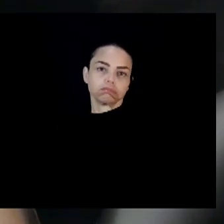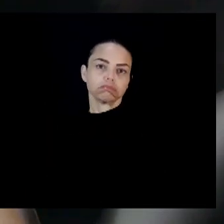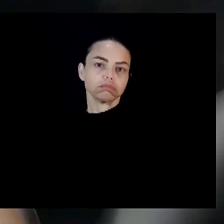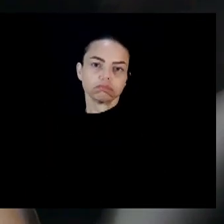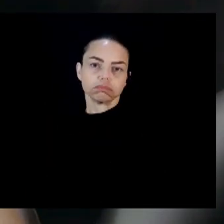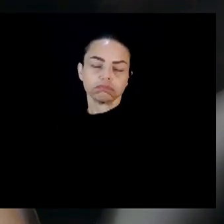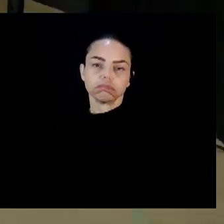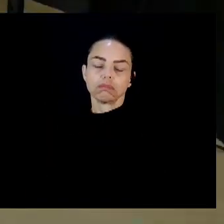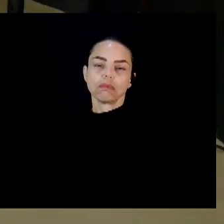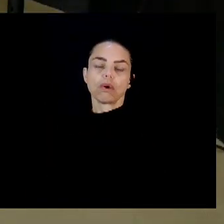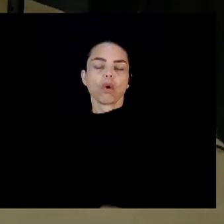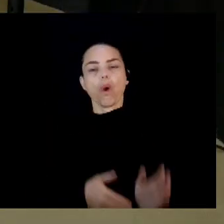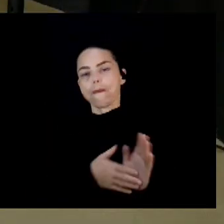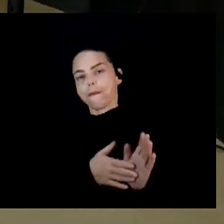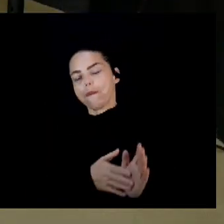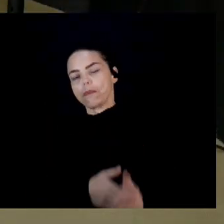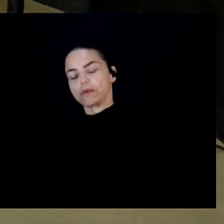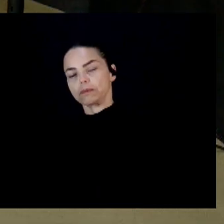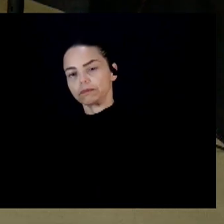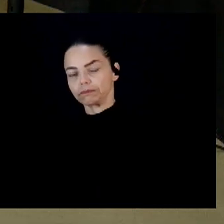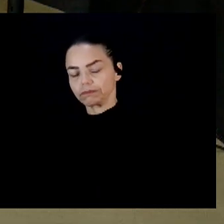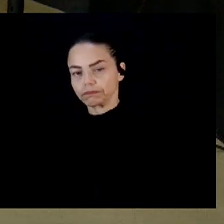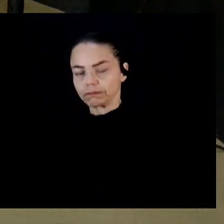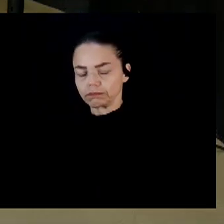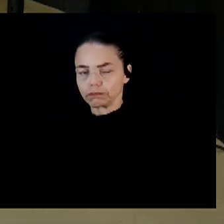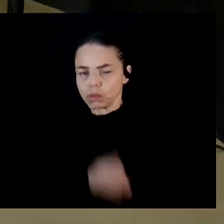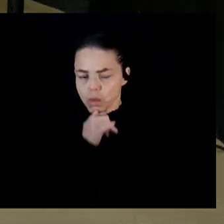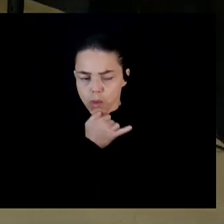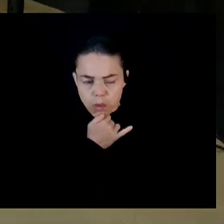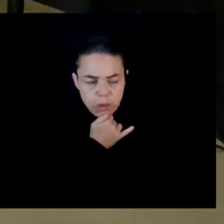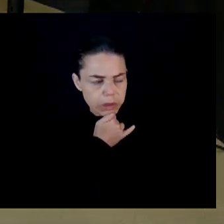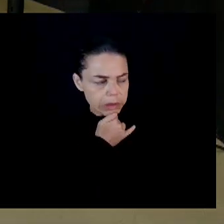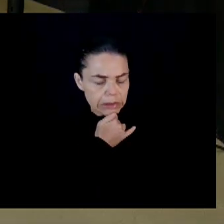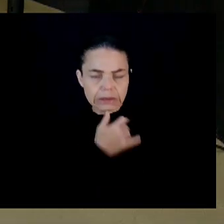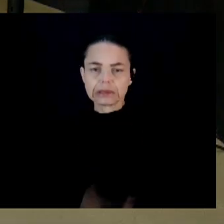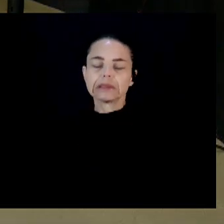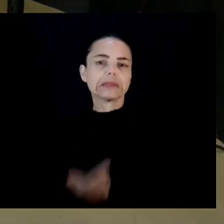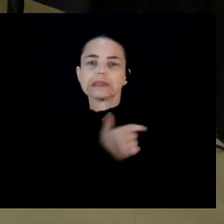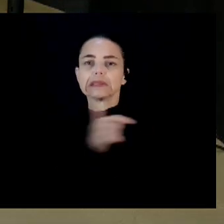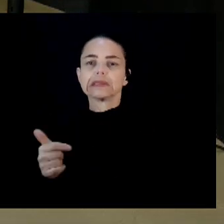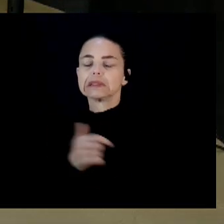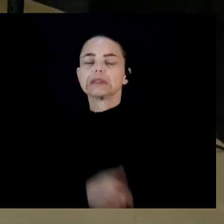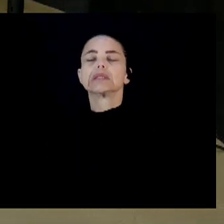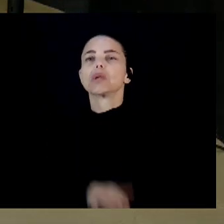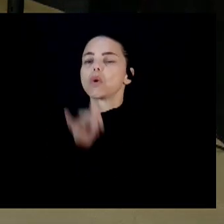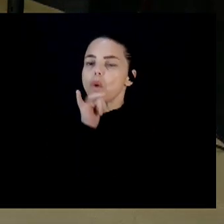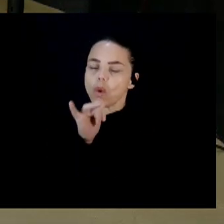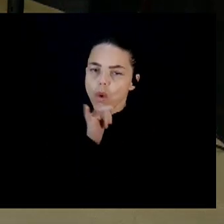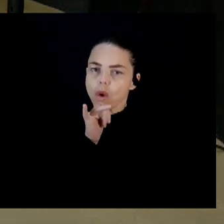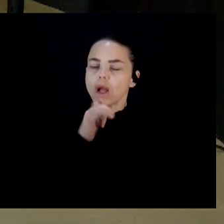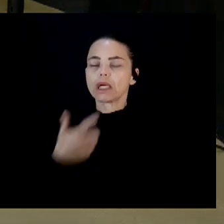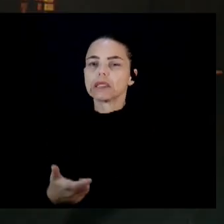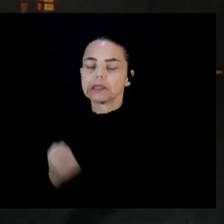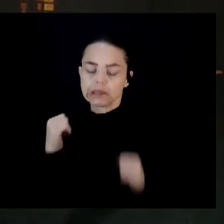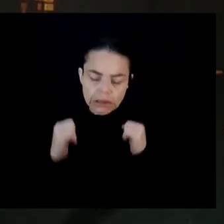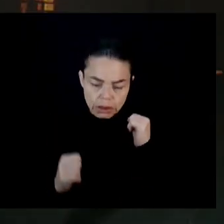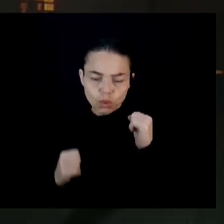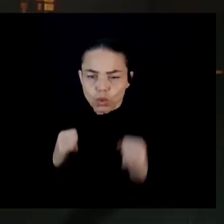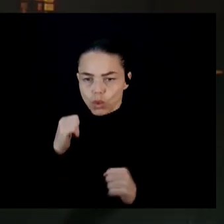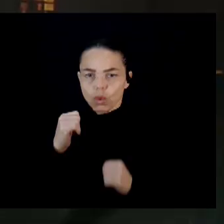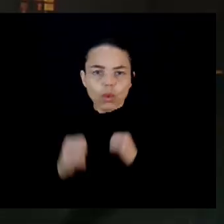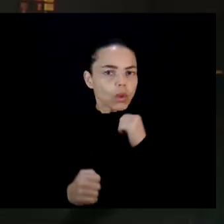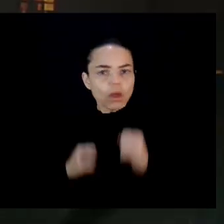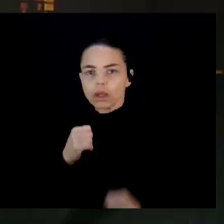a fazer. Mas e aí, a frustração de não ter tudo isso? Por exemplo, a pessoa quer correr, mas ela não tem a roupa